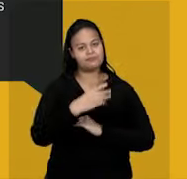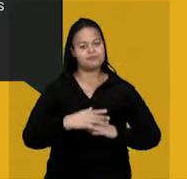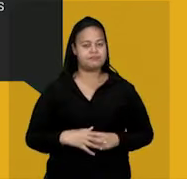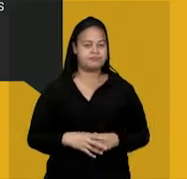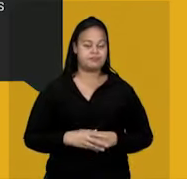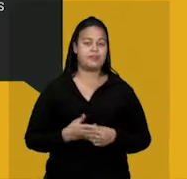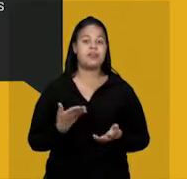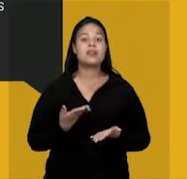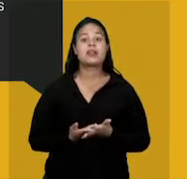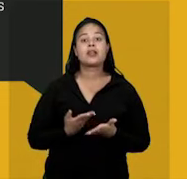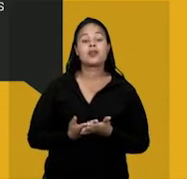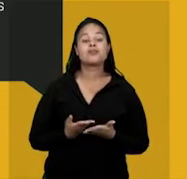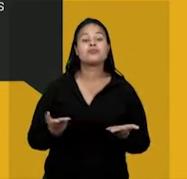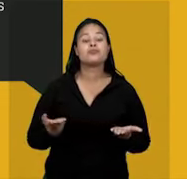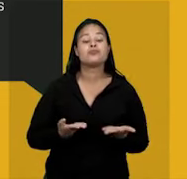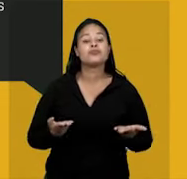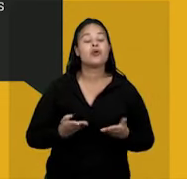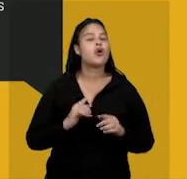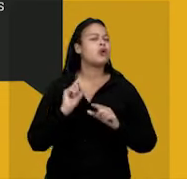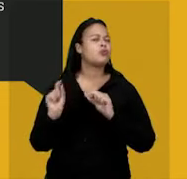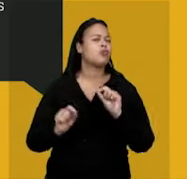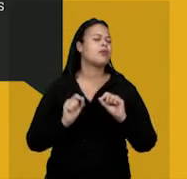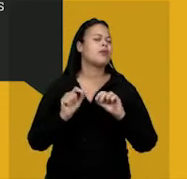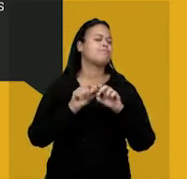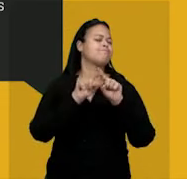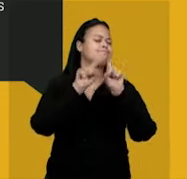Na aula de hoje, nós iremos